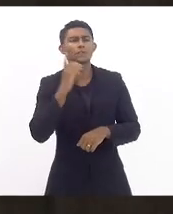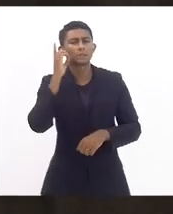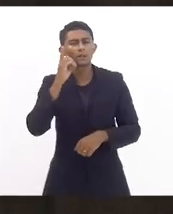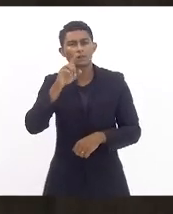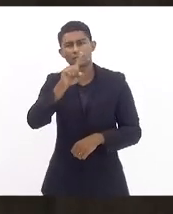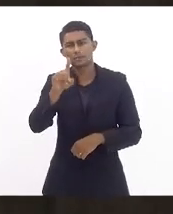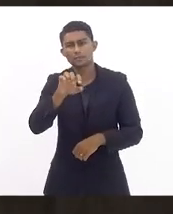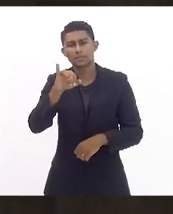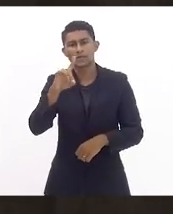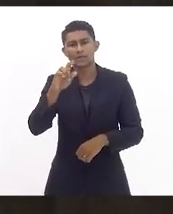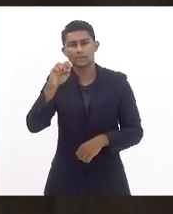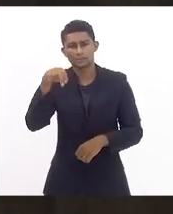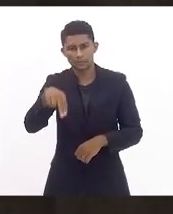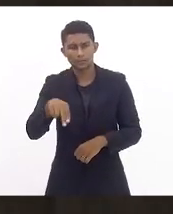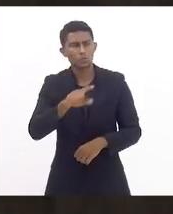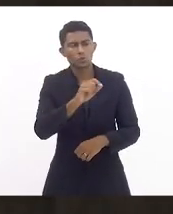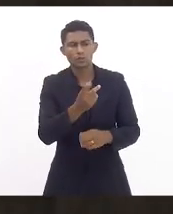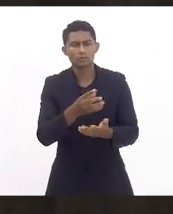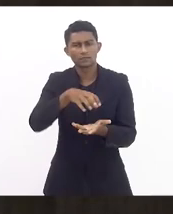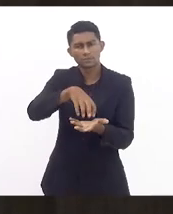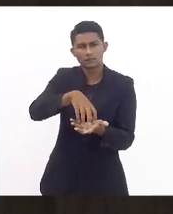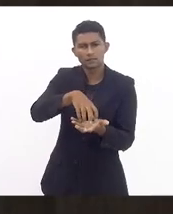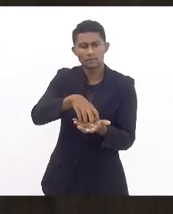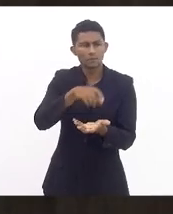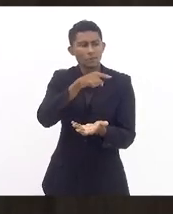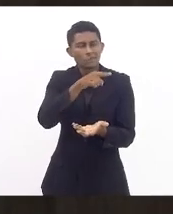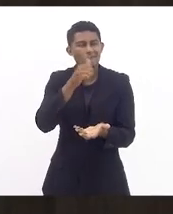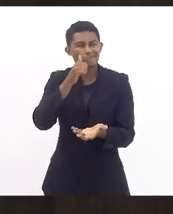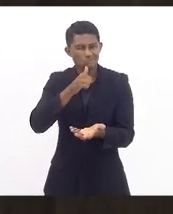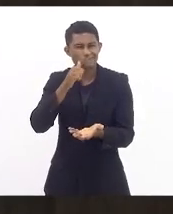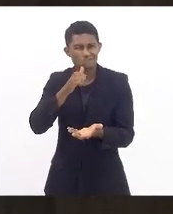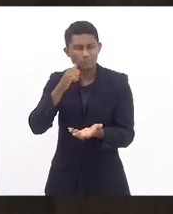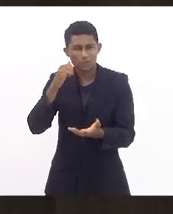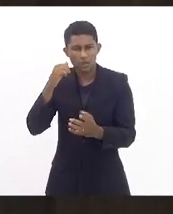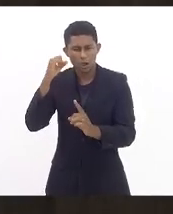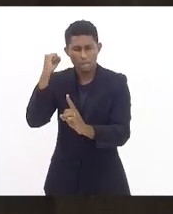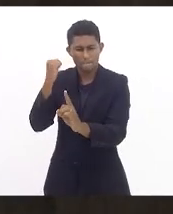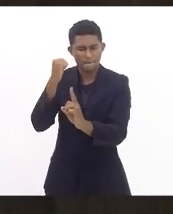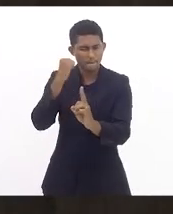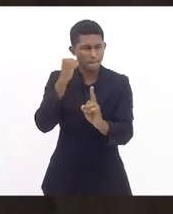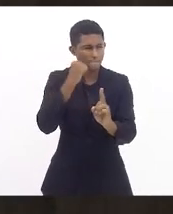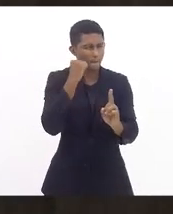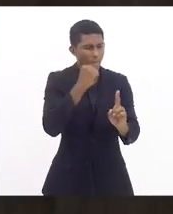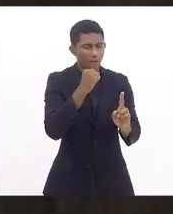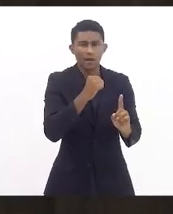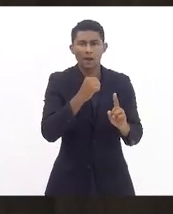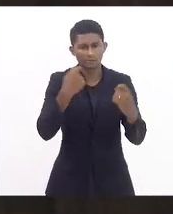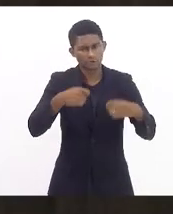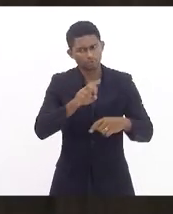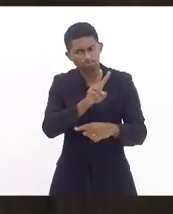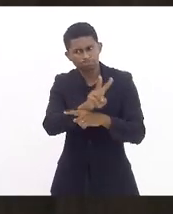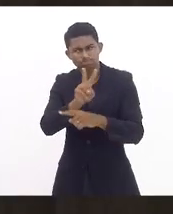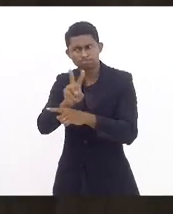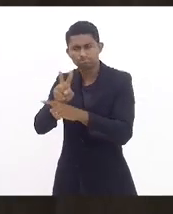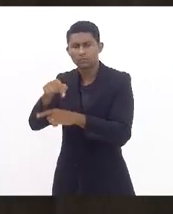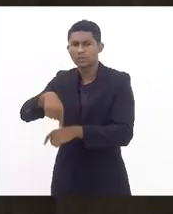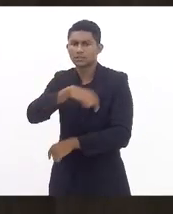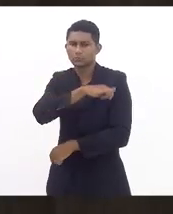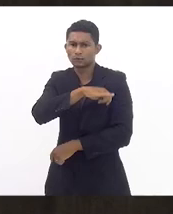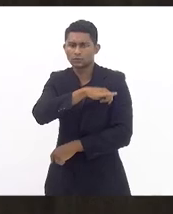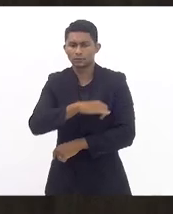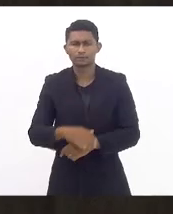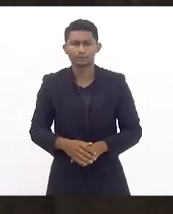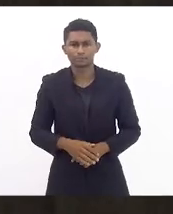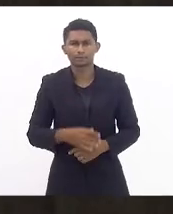institui o Observatório do Feminicídio no âmbito do Estado do Rio de Janeiro e da outras providências.